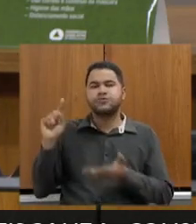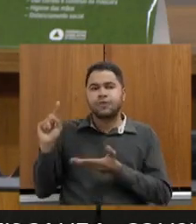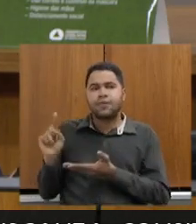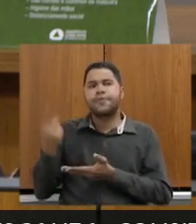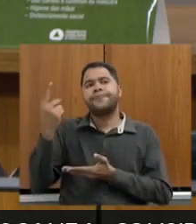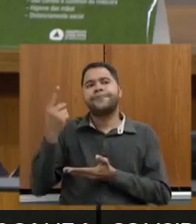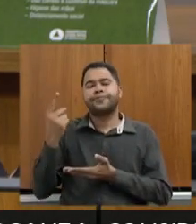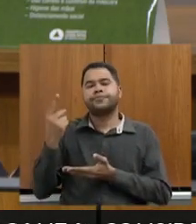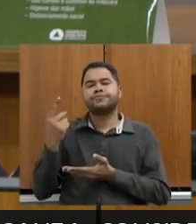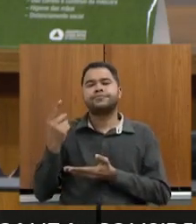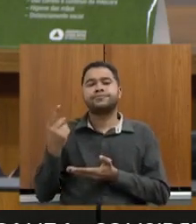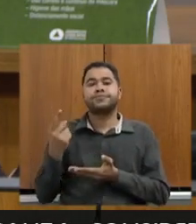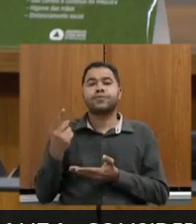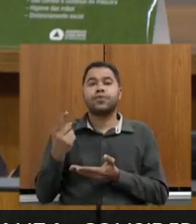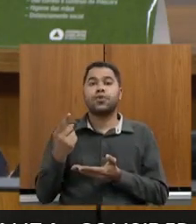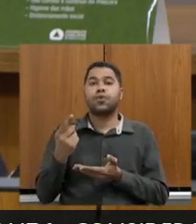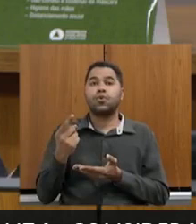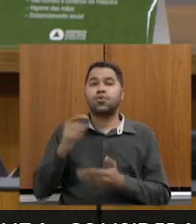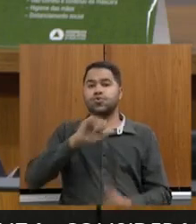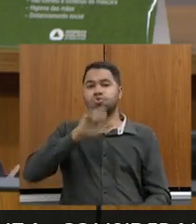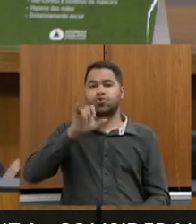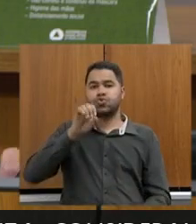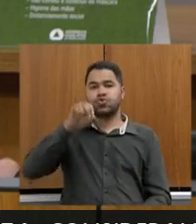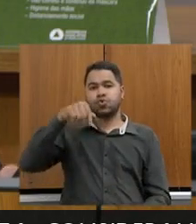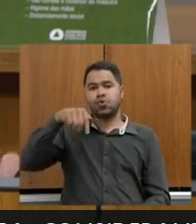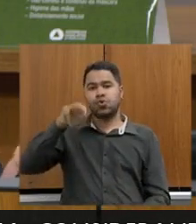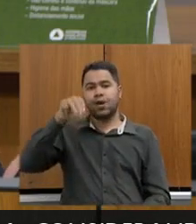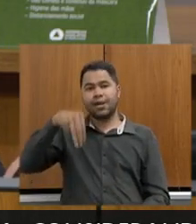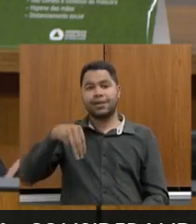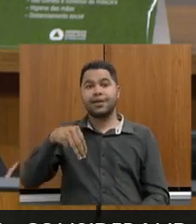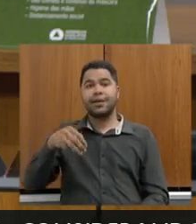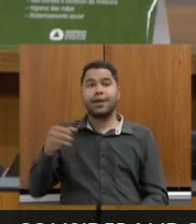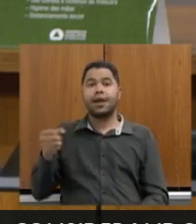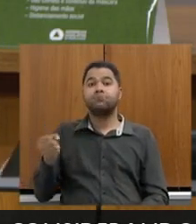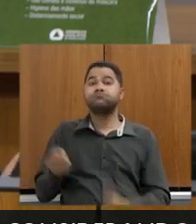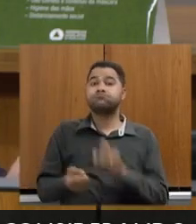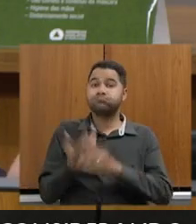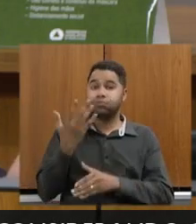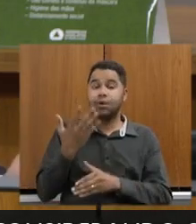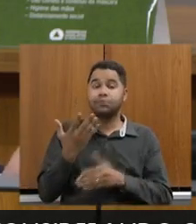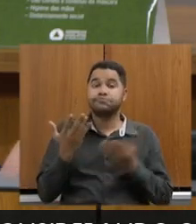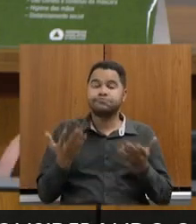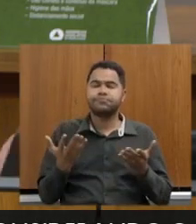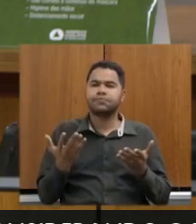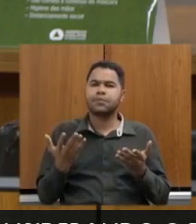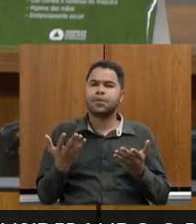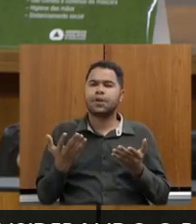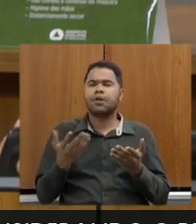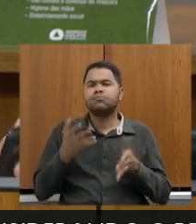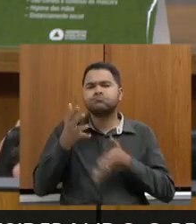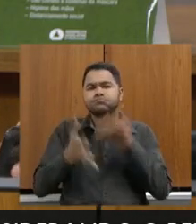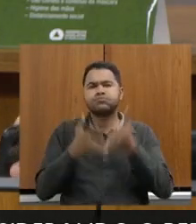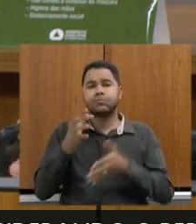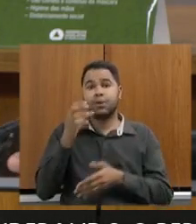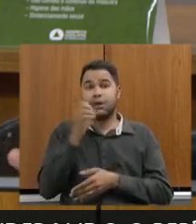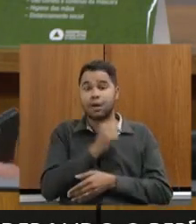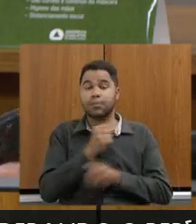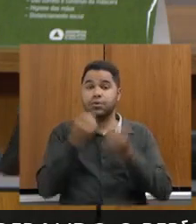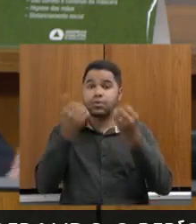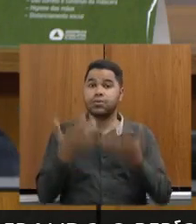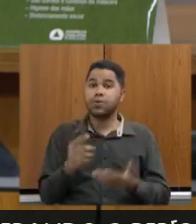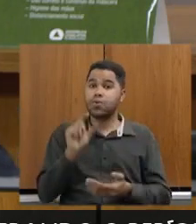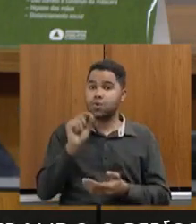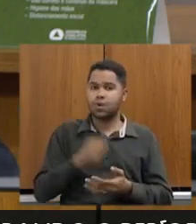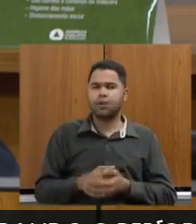inauguração Tô correndo meu querido amigo Doutor Joaquim aqui vendo a inauguração da core e eu dei uma palavra rápida nessa inauguração e